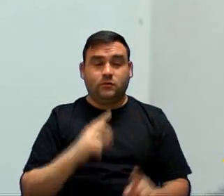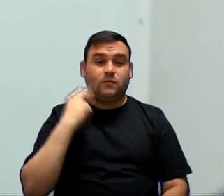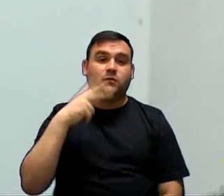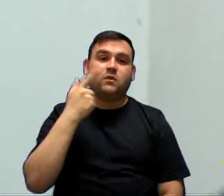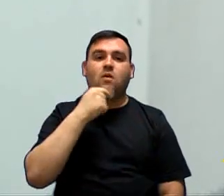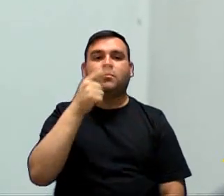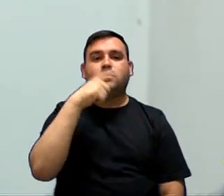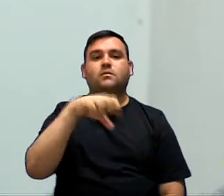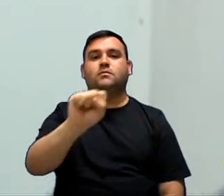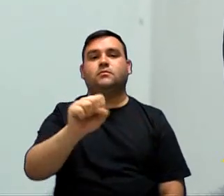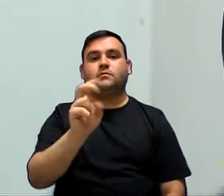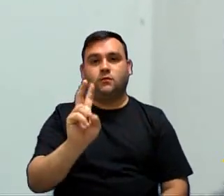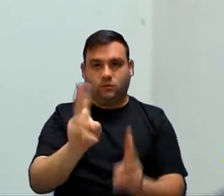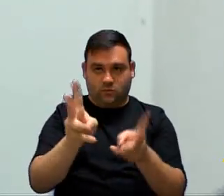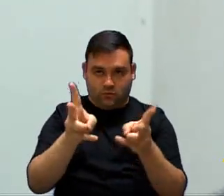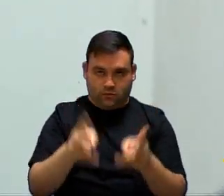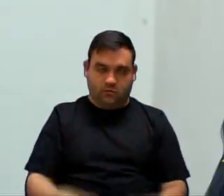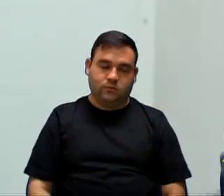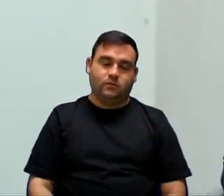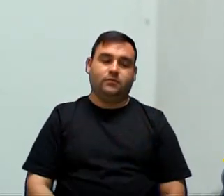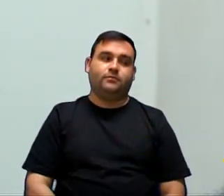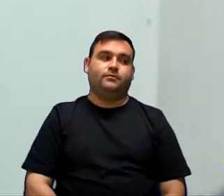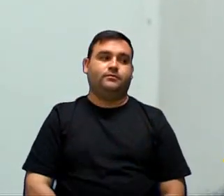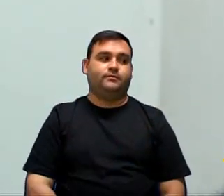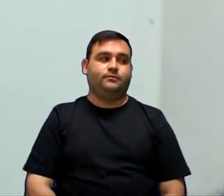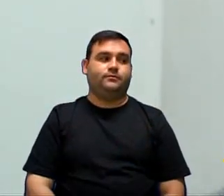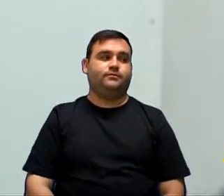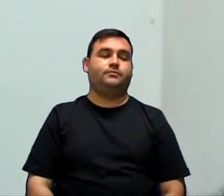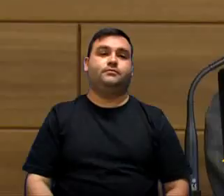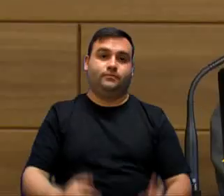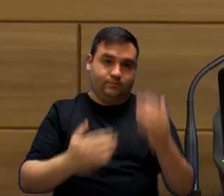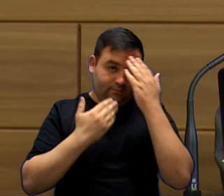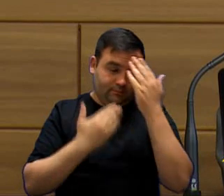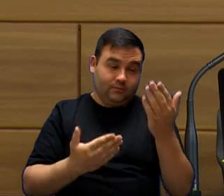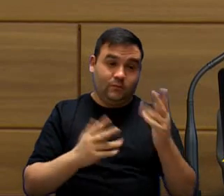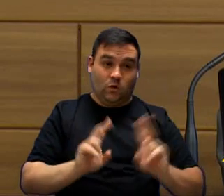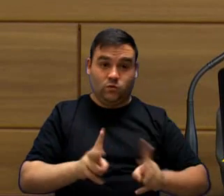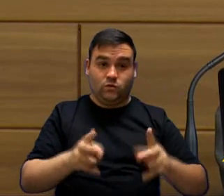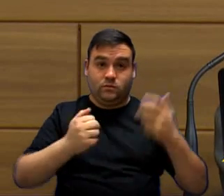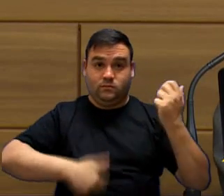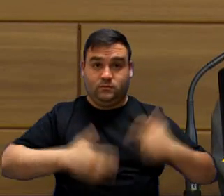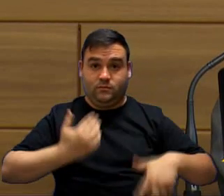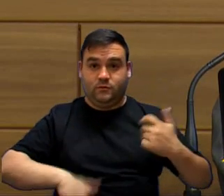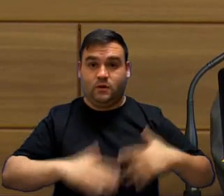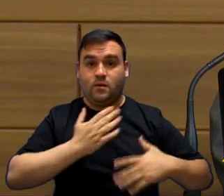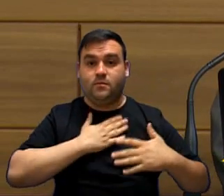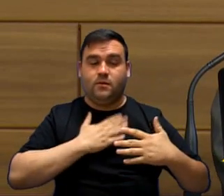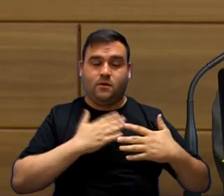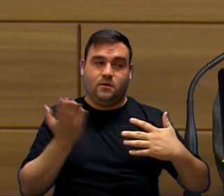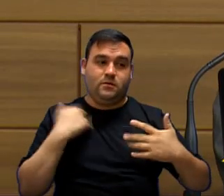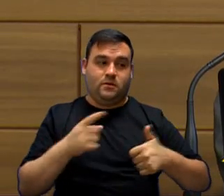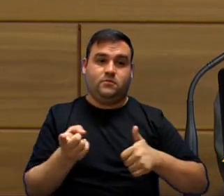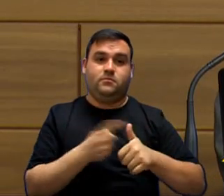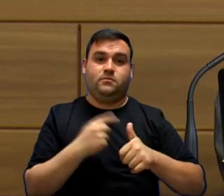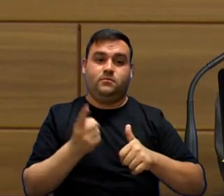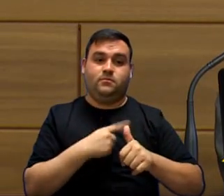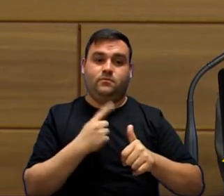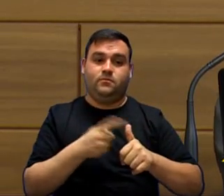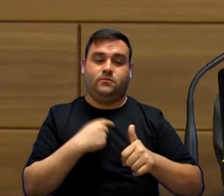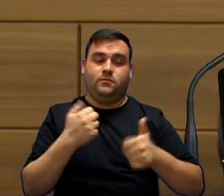Vereador Luiz Santos. Vereador Luiz Santos, por gentileza. Muito agradecido. Dando continuidade ao que eu